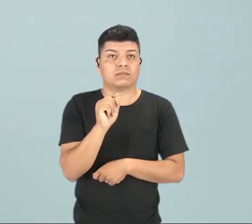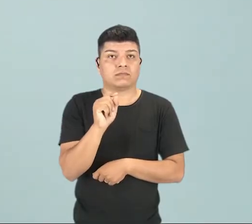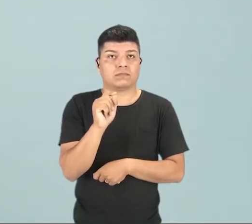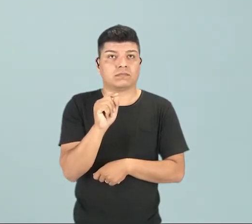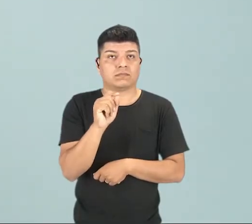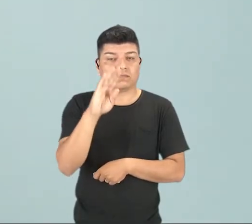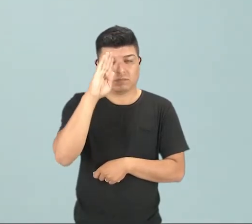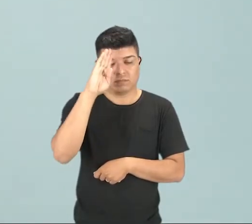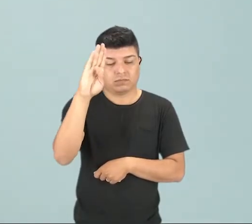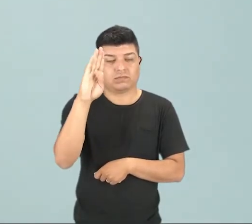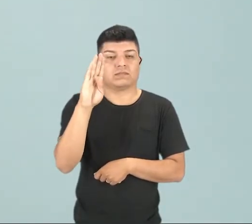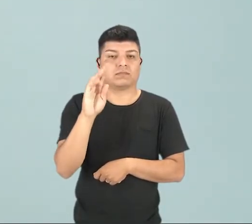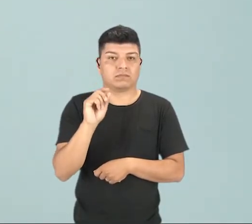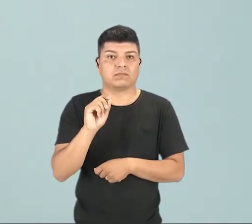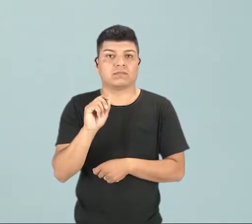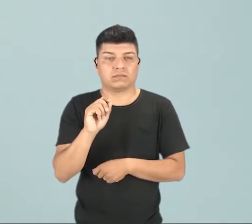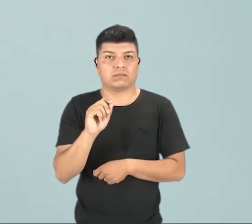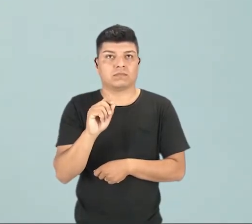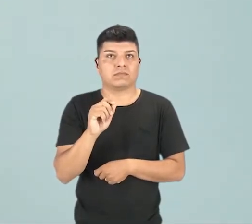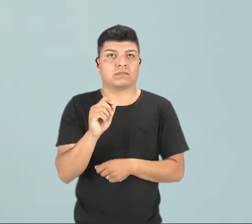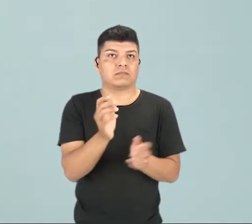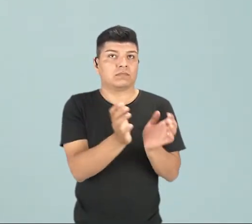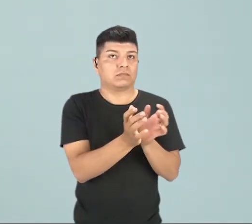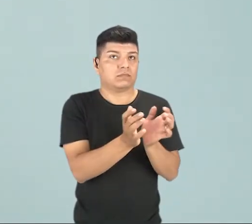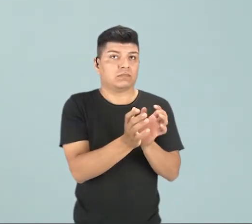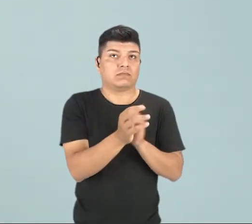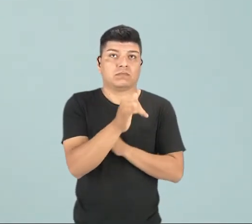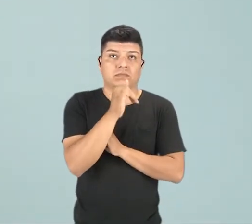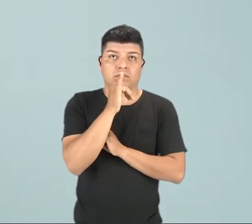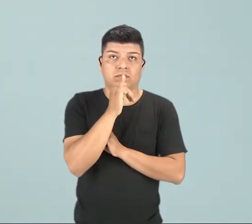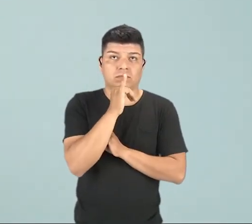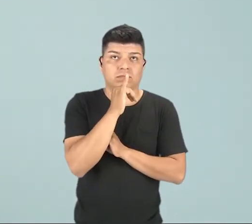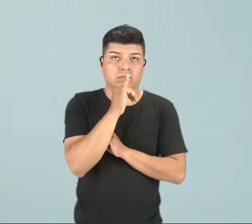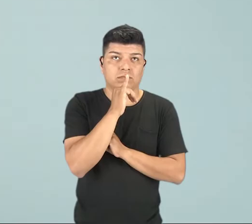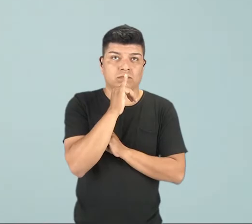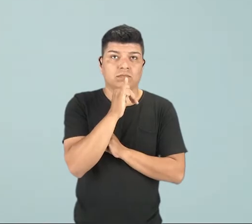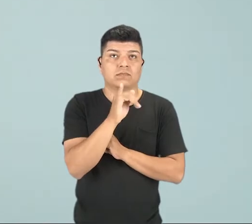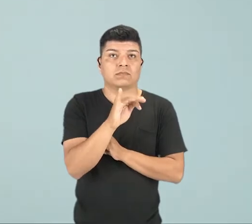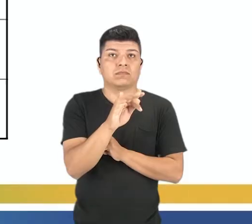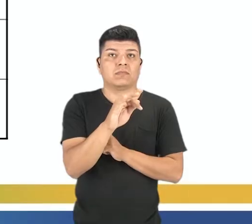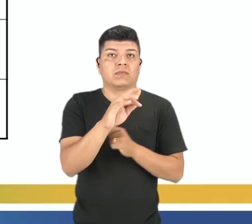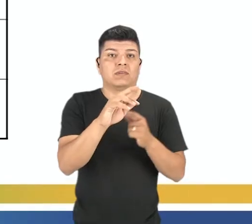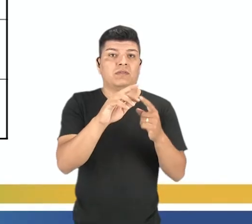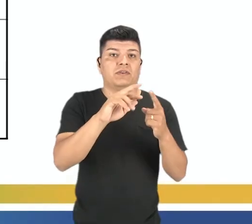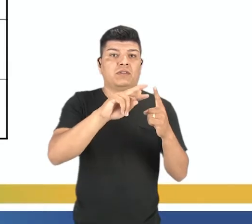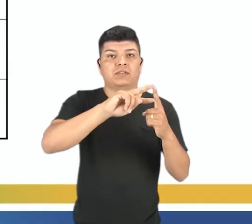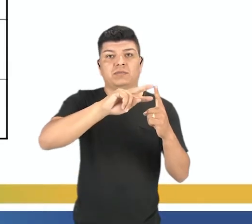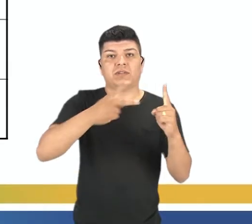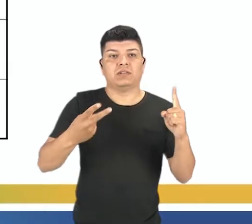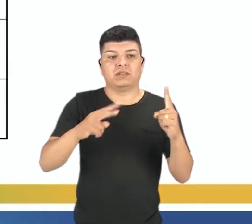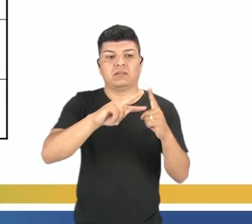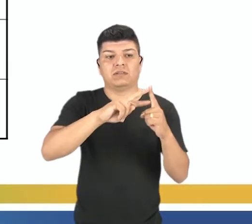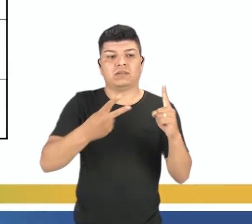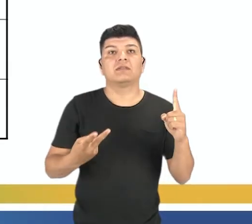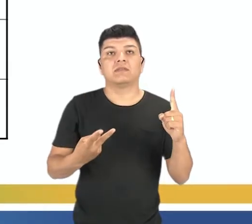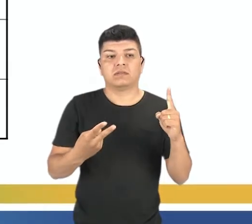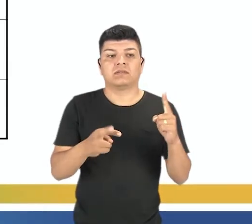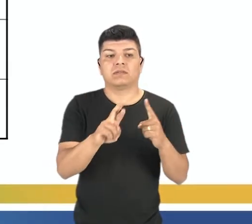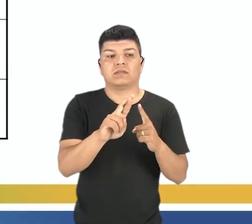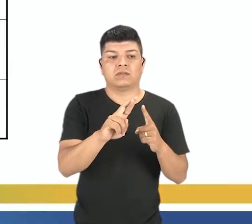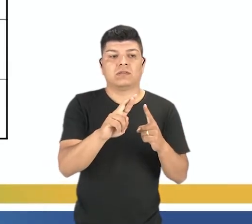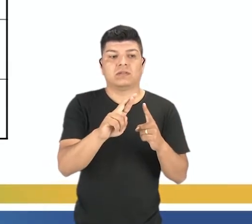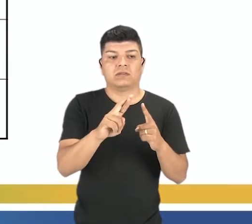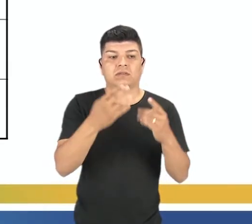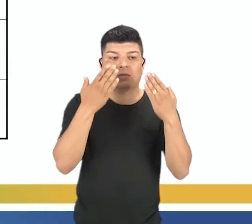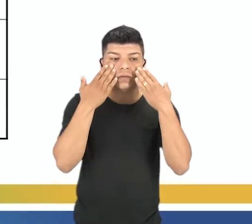questão principalmente do grupo. Então, por exemplo, o fenótipo RH positivo ou RH negativo,